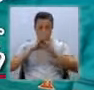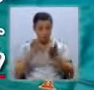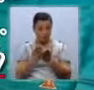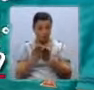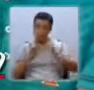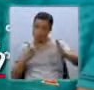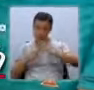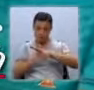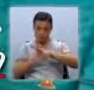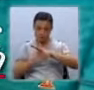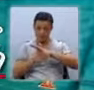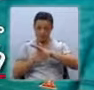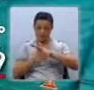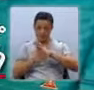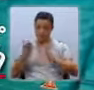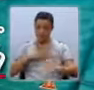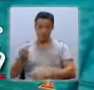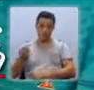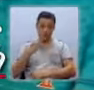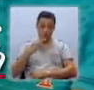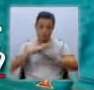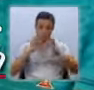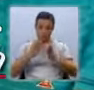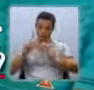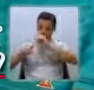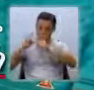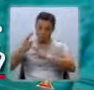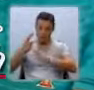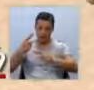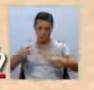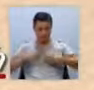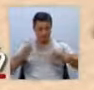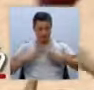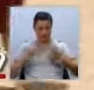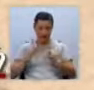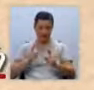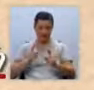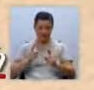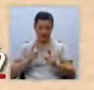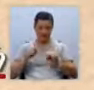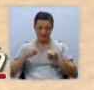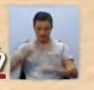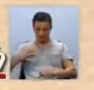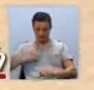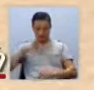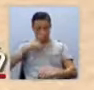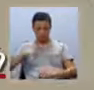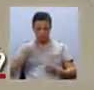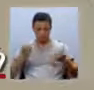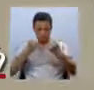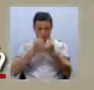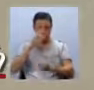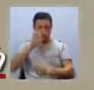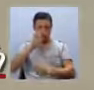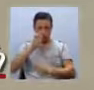gol e quando ele não dá para mim muitas vezes escolhe outro eu falo é para mim é mim sábado pug Fronte à Rússia